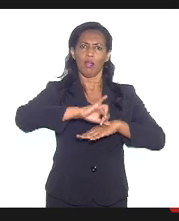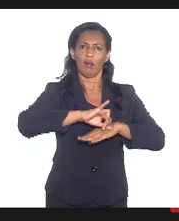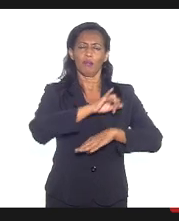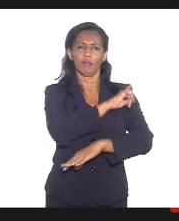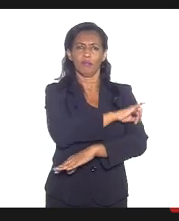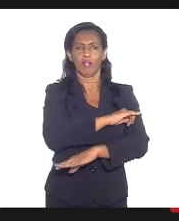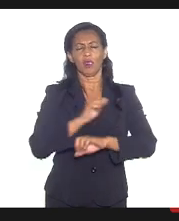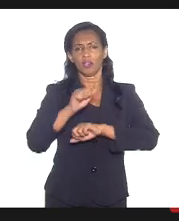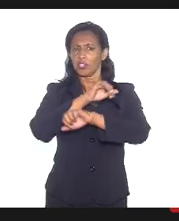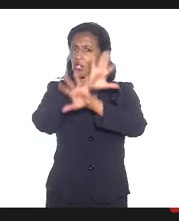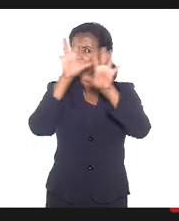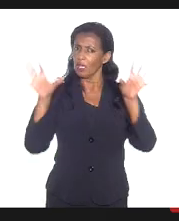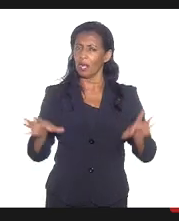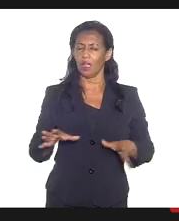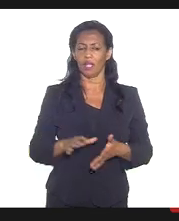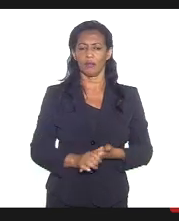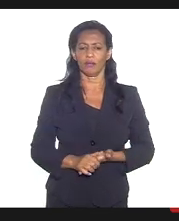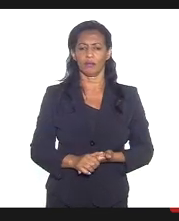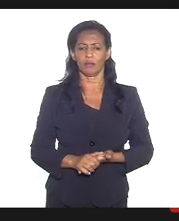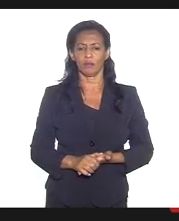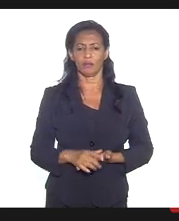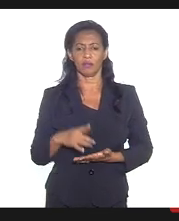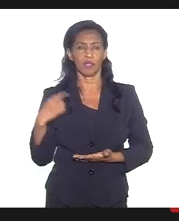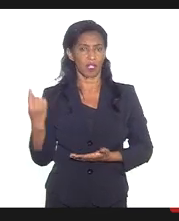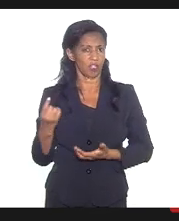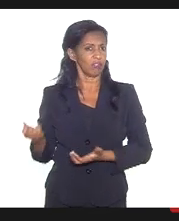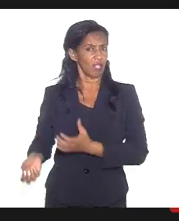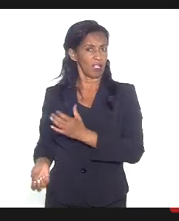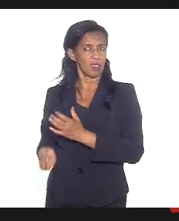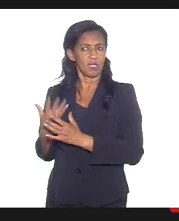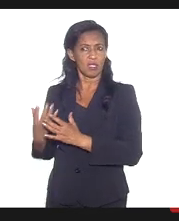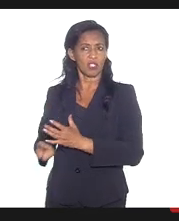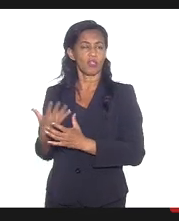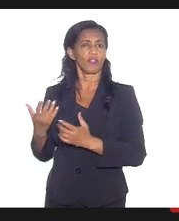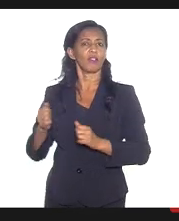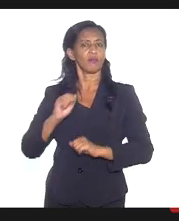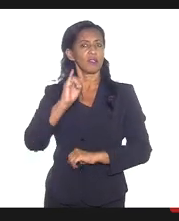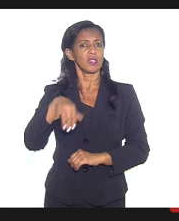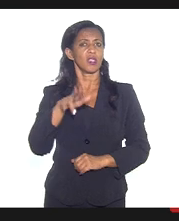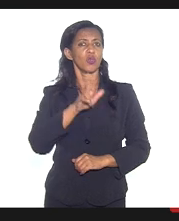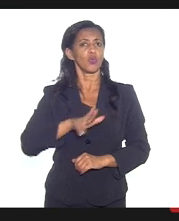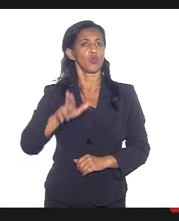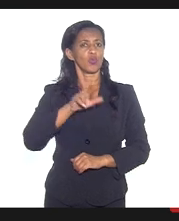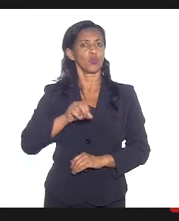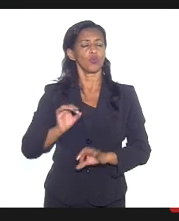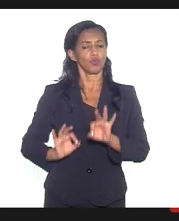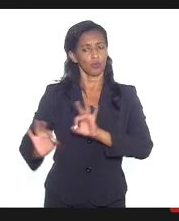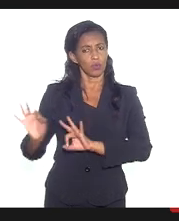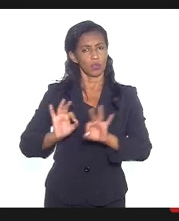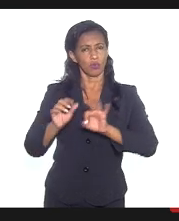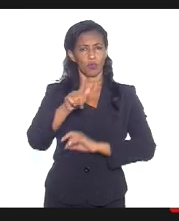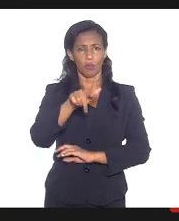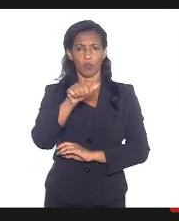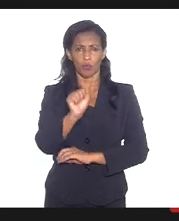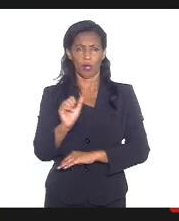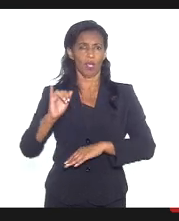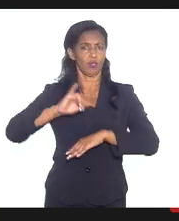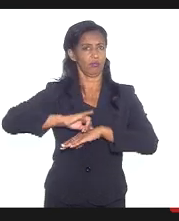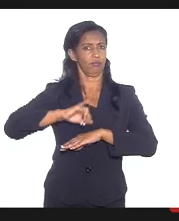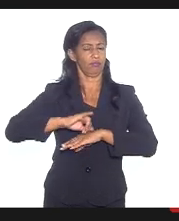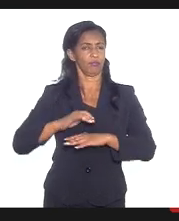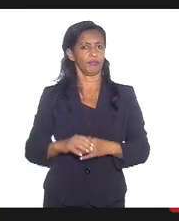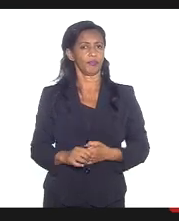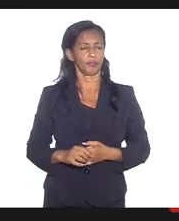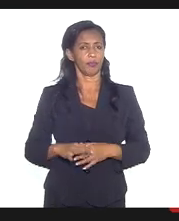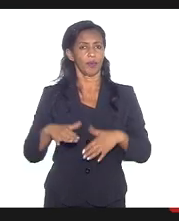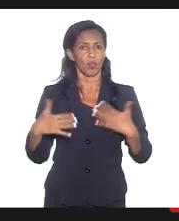deixar muito claro que a gente está incentivando, sim, o uso de todas as formas do gás no território fluminense. E